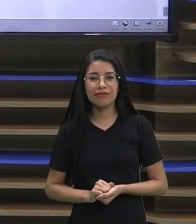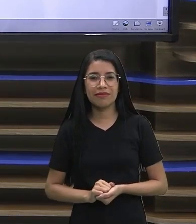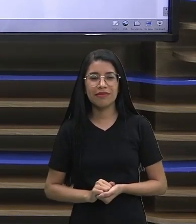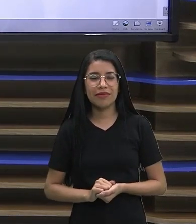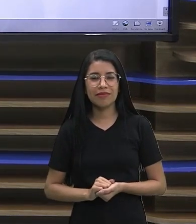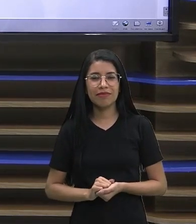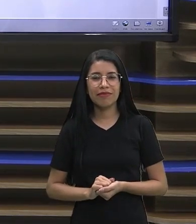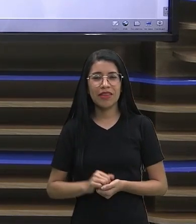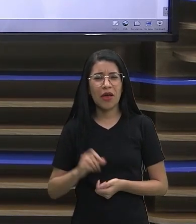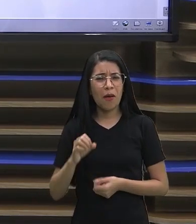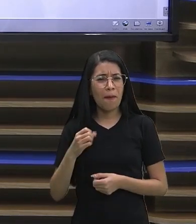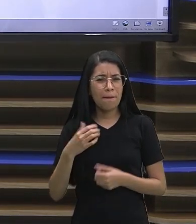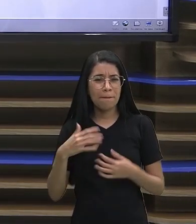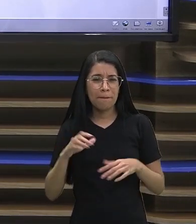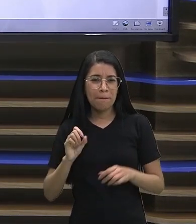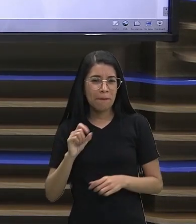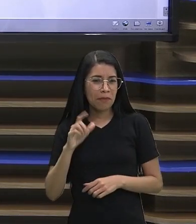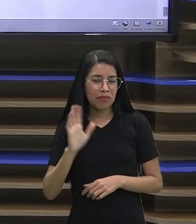Muito